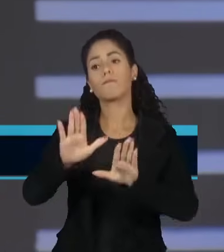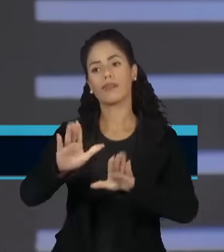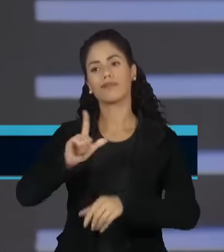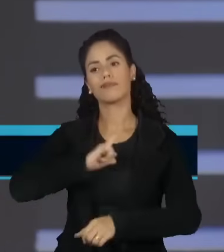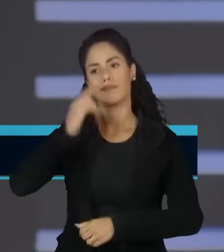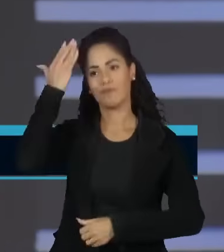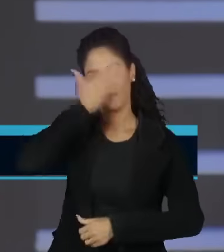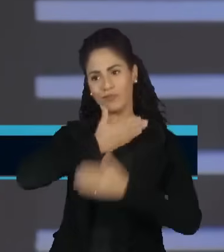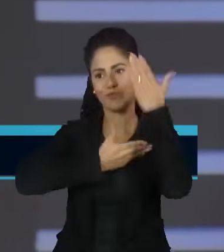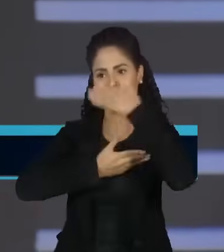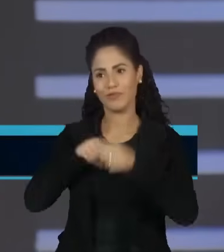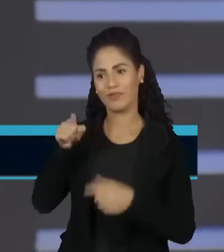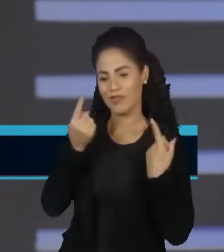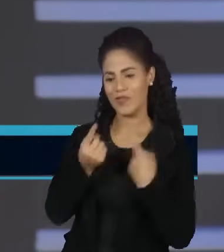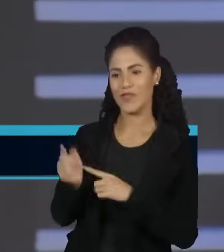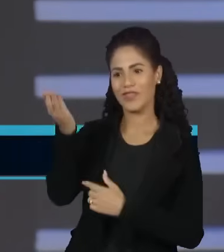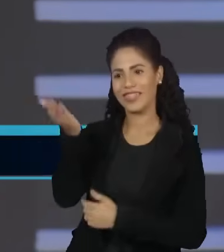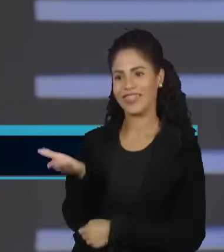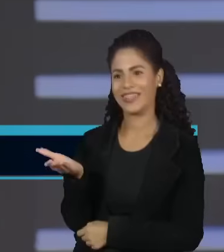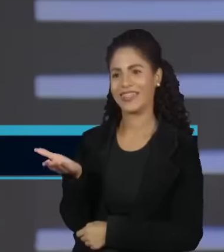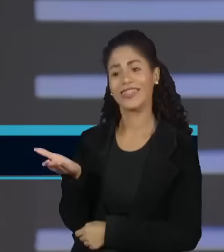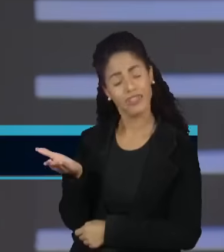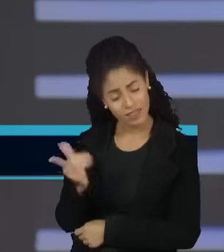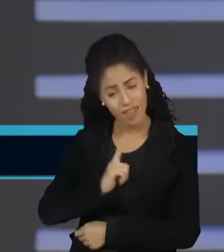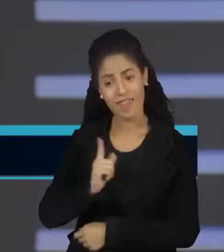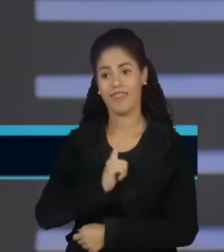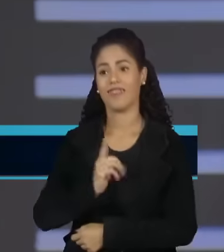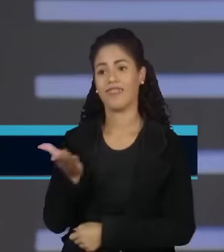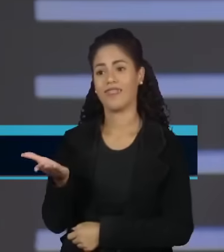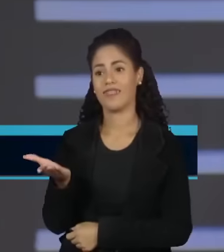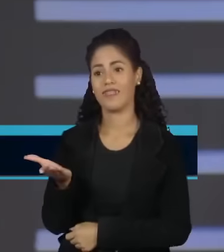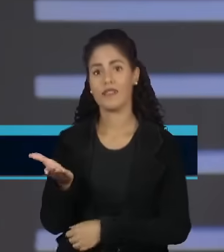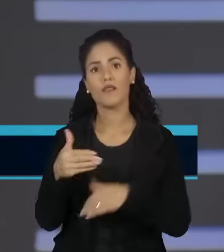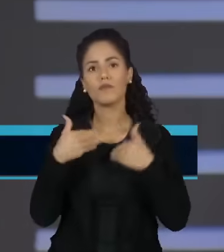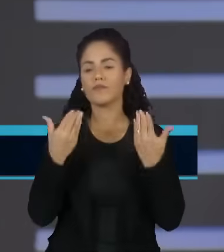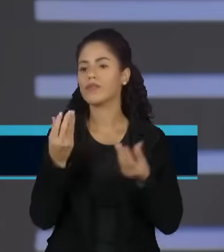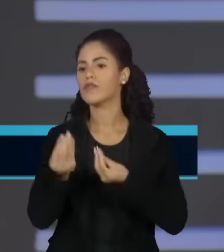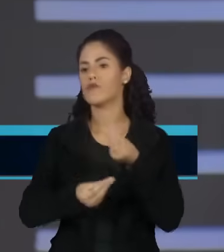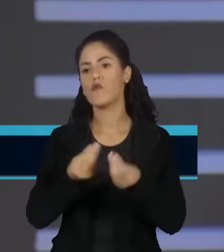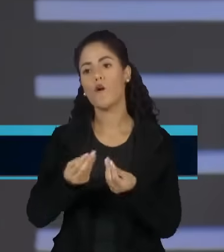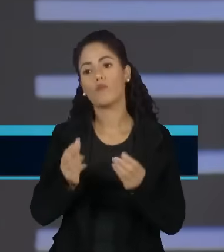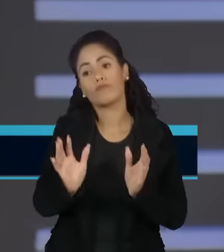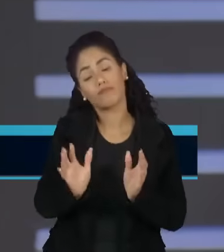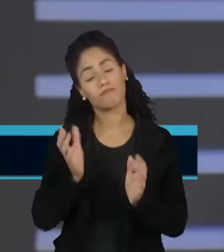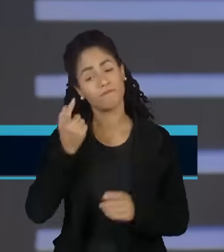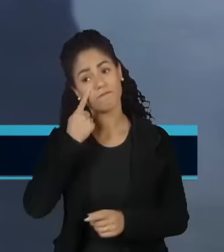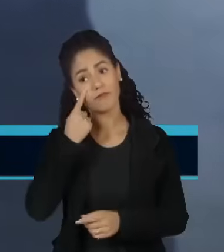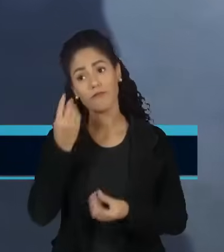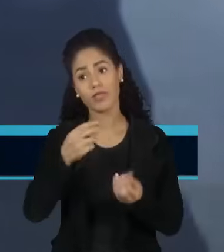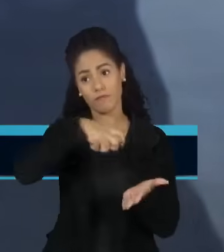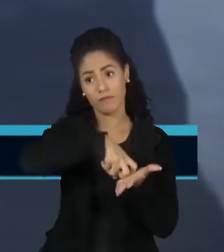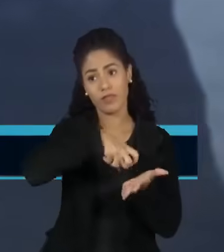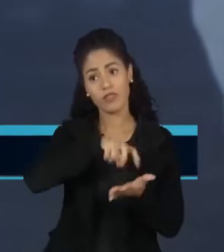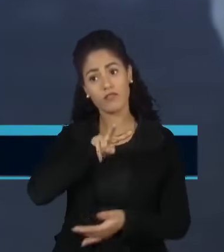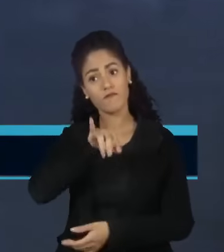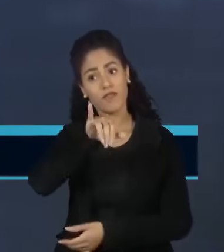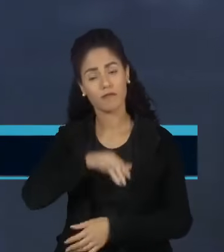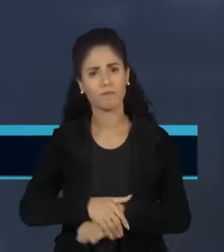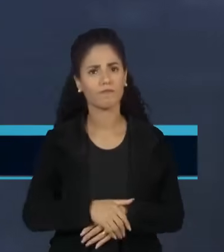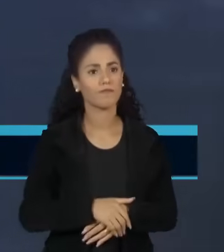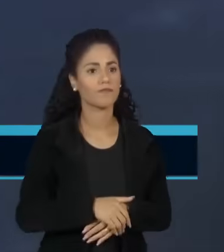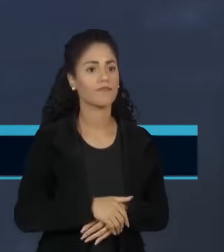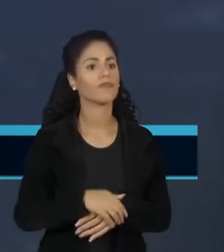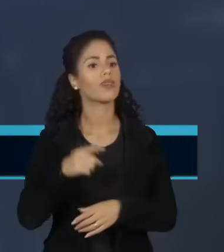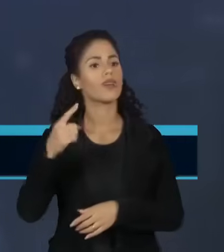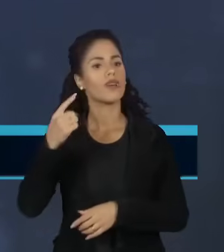Jair Bolsonaro, ao final de todo esse processo de condenação, não ter uma pena a cumprir. E sobre a postura do presidente